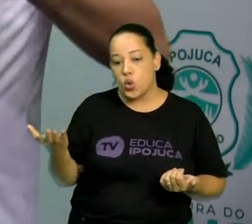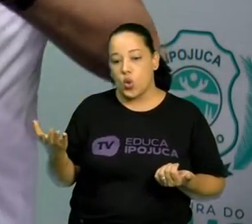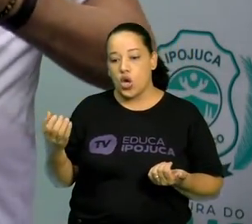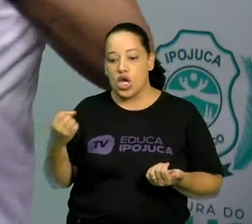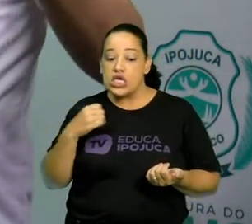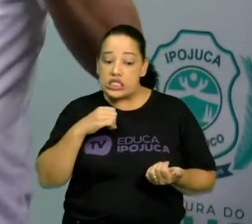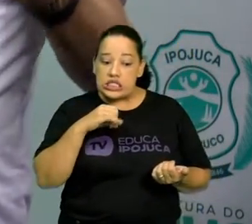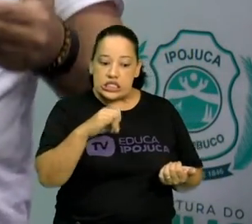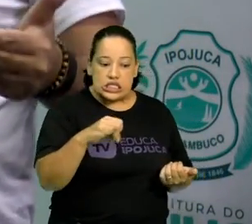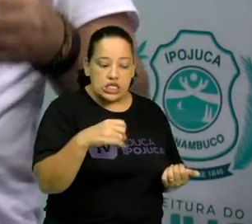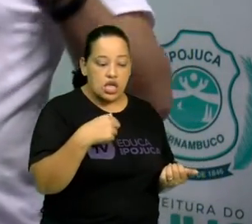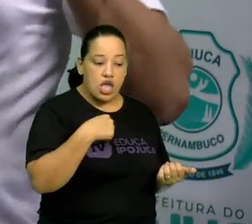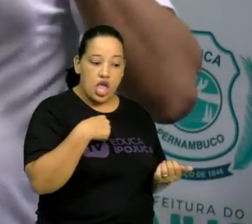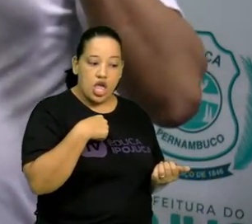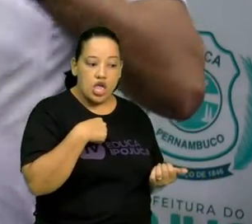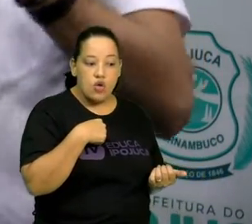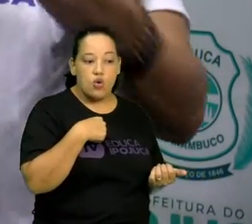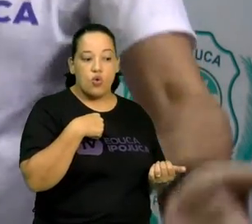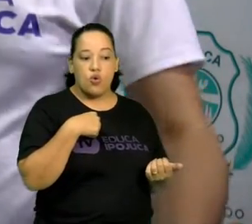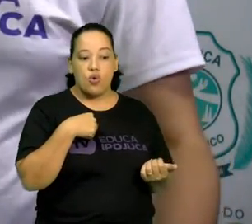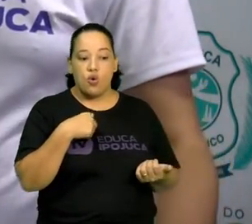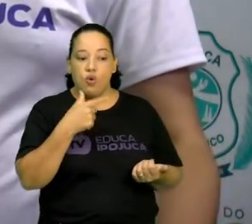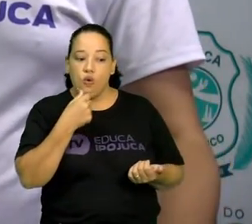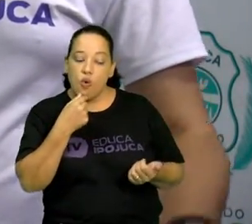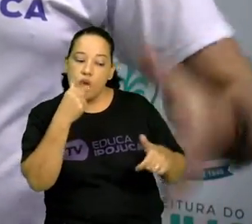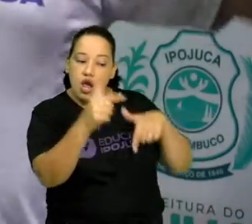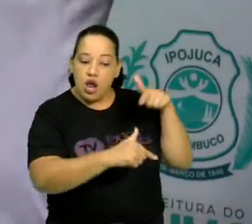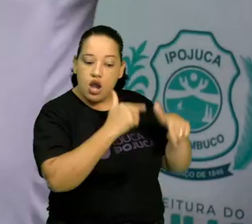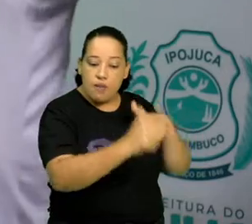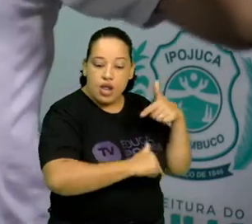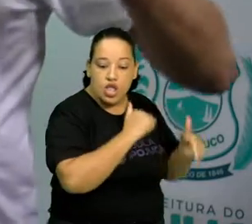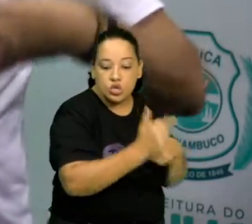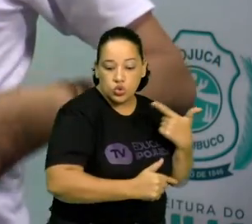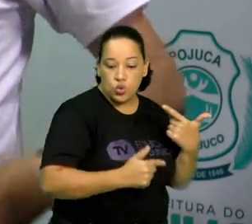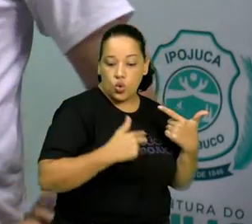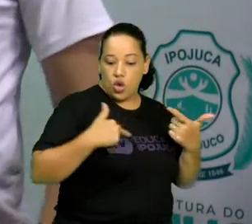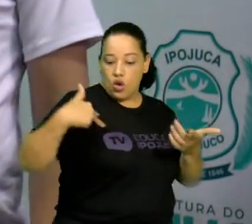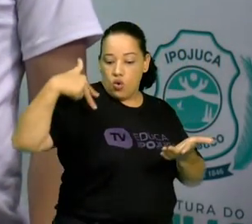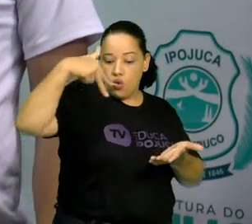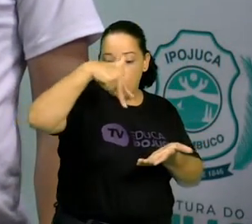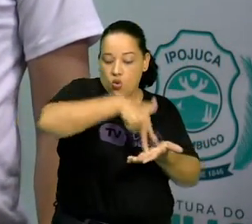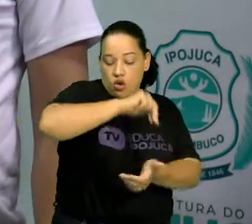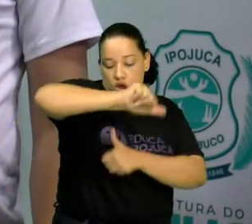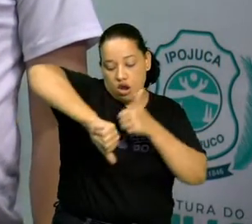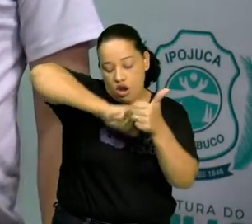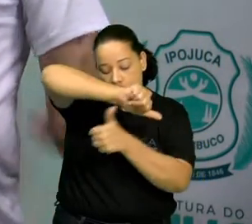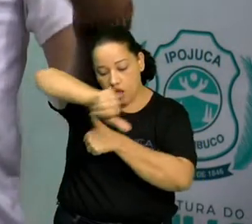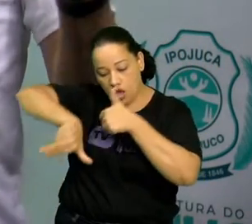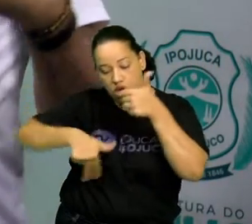E se eu fosse um operário? Então eu tenho que assumir isso no meu corpo,